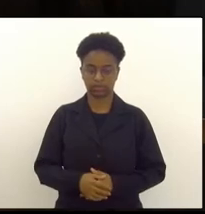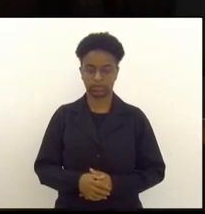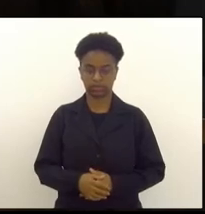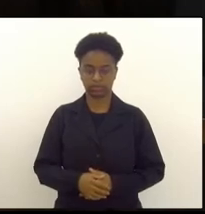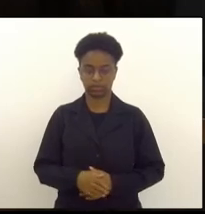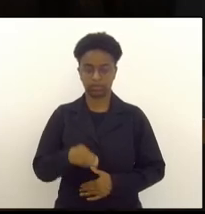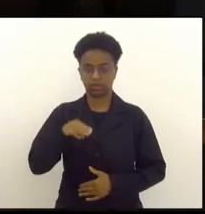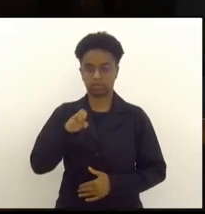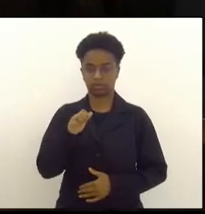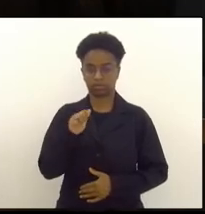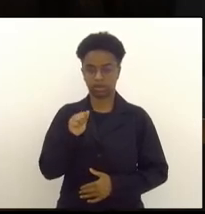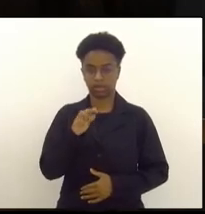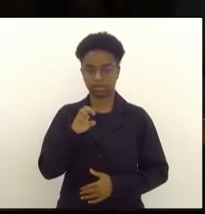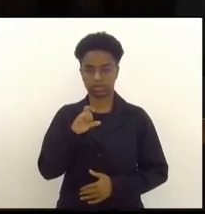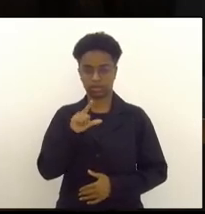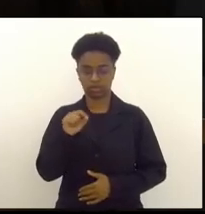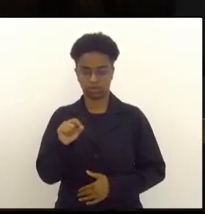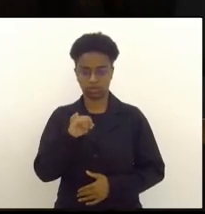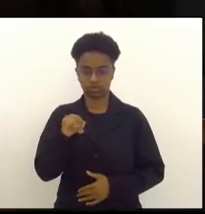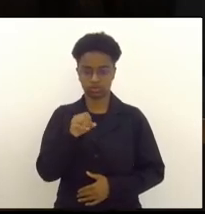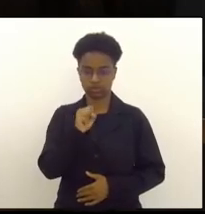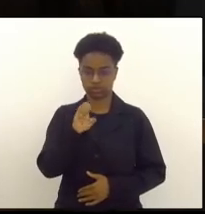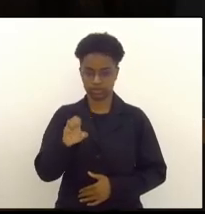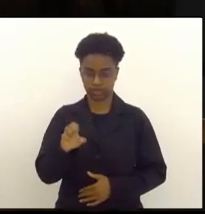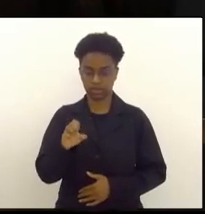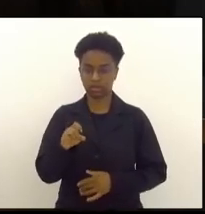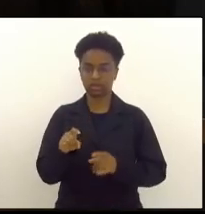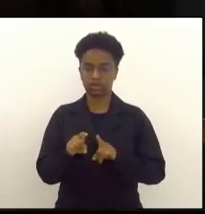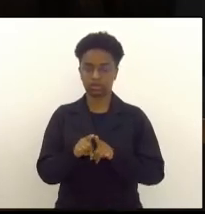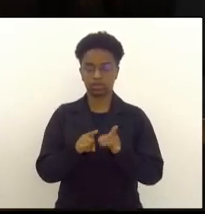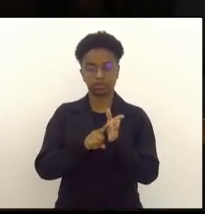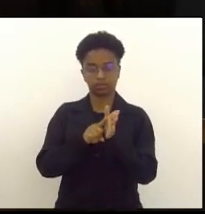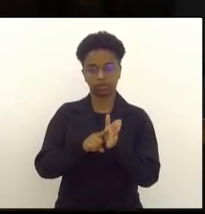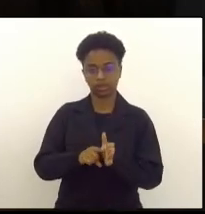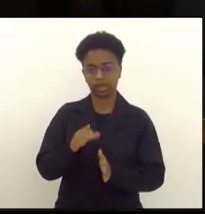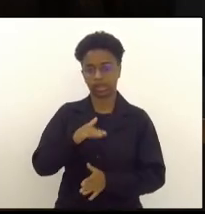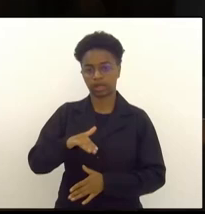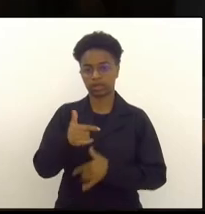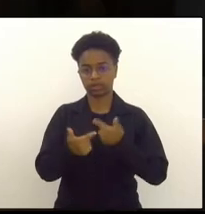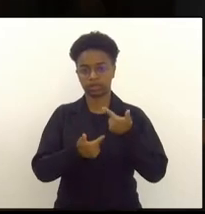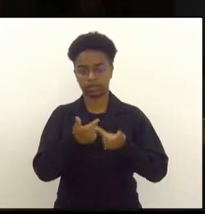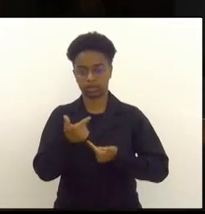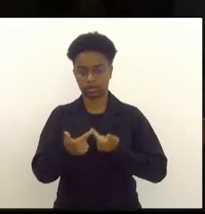Dr. Marcelo José de Freitas, auditor fiscal do trabalho.